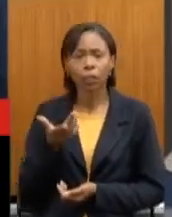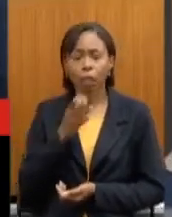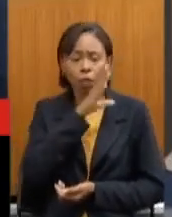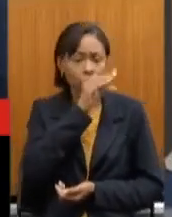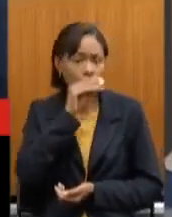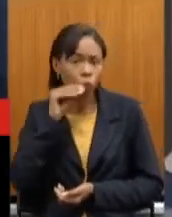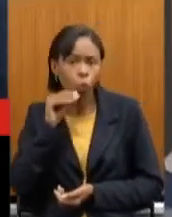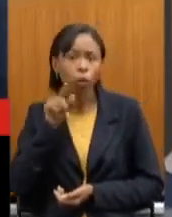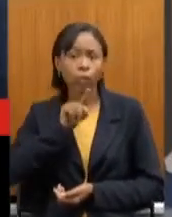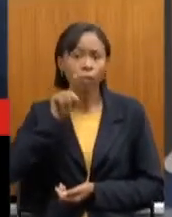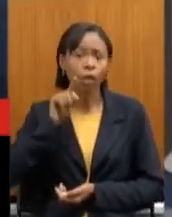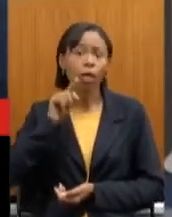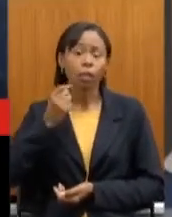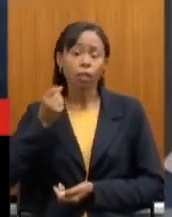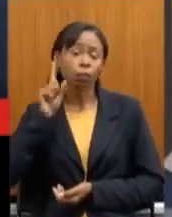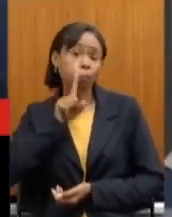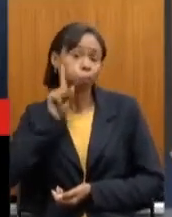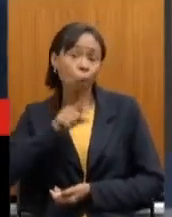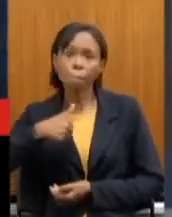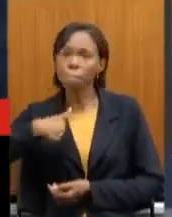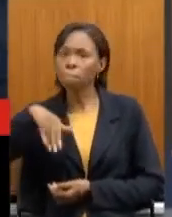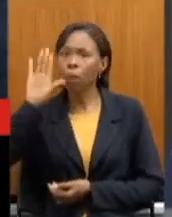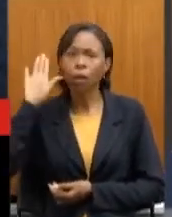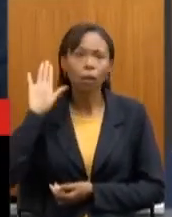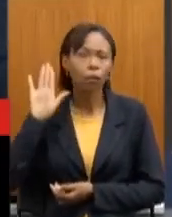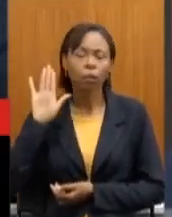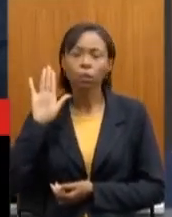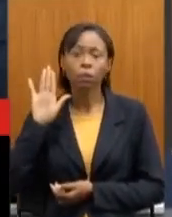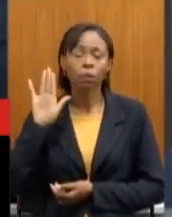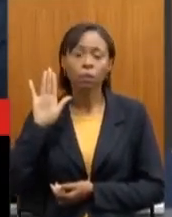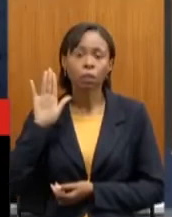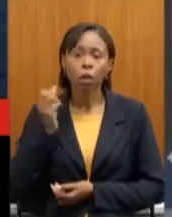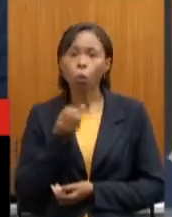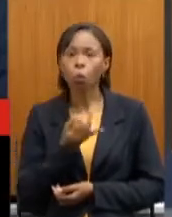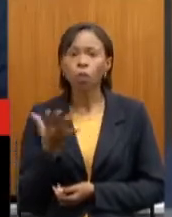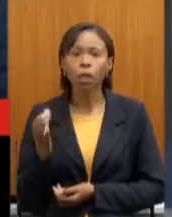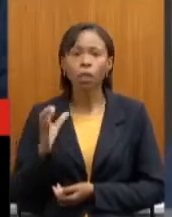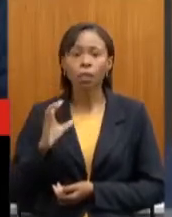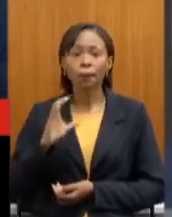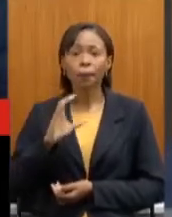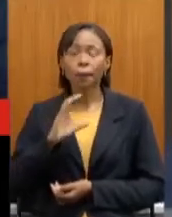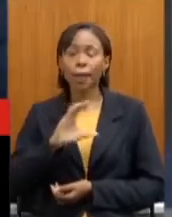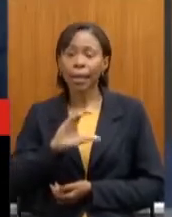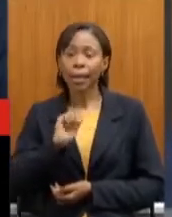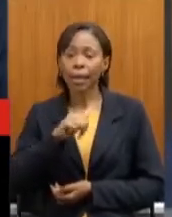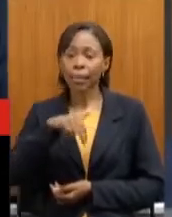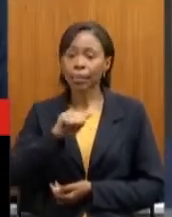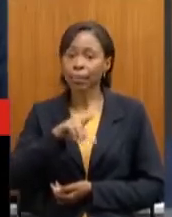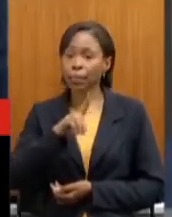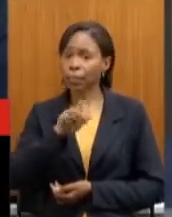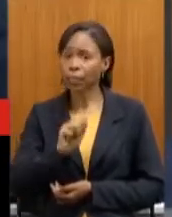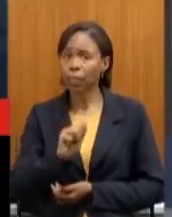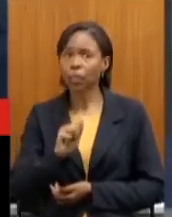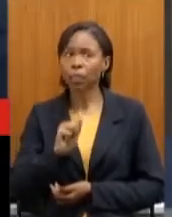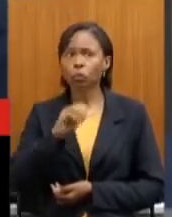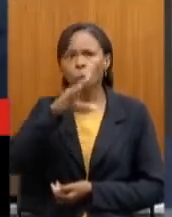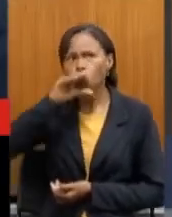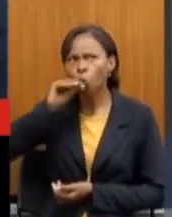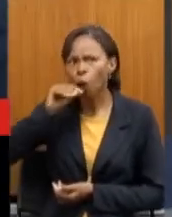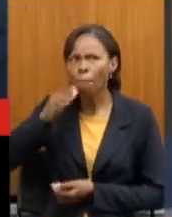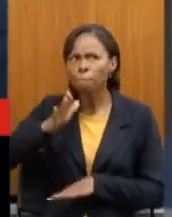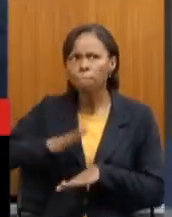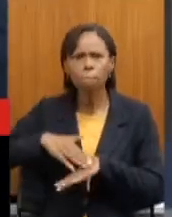públicos nos estados unidos é muito maior o número de servidores públicos no canadá isso para não citar